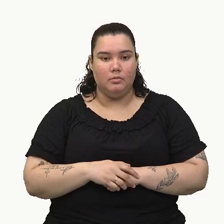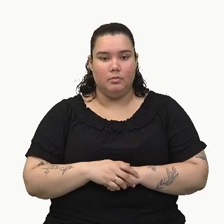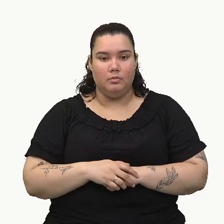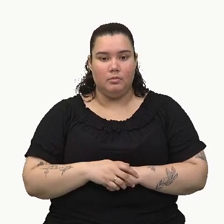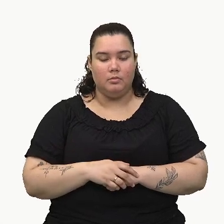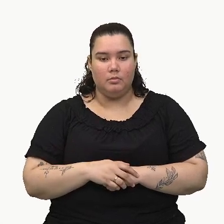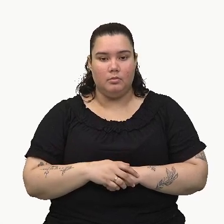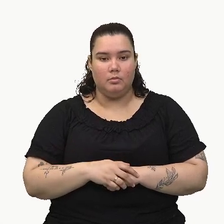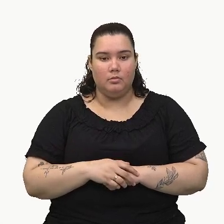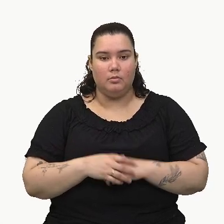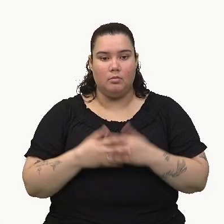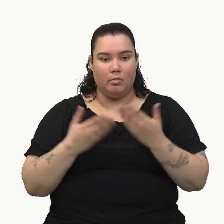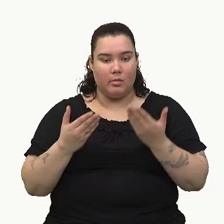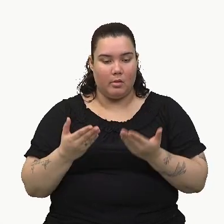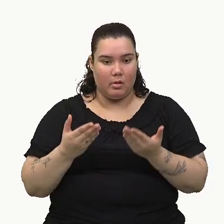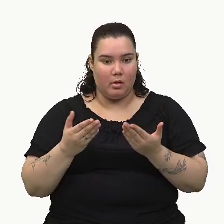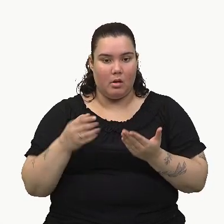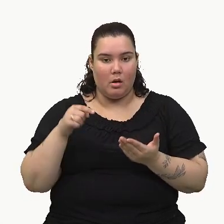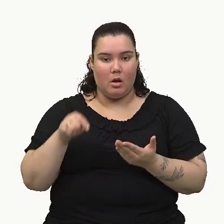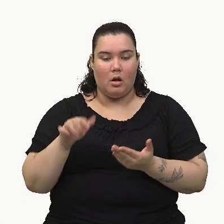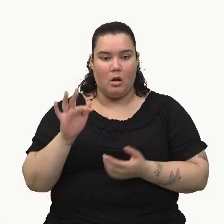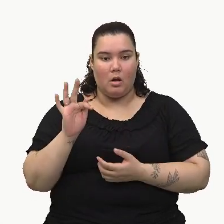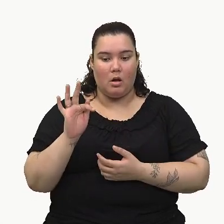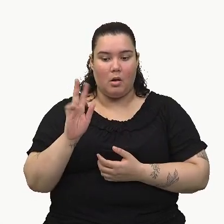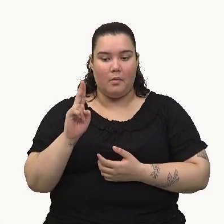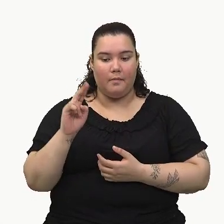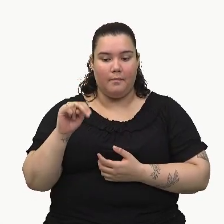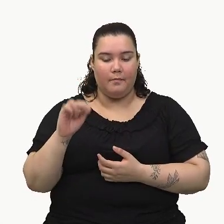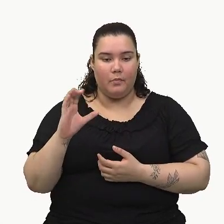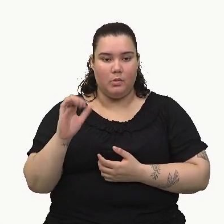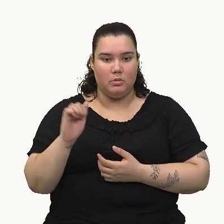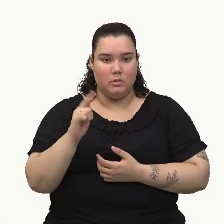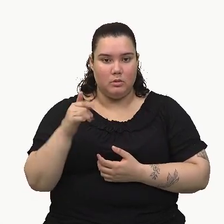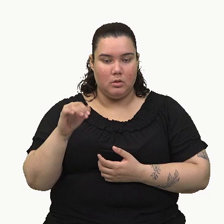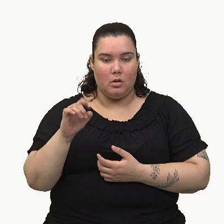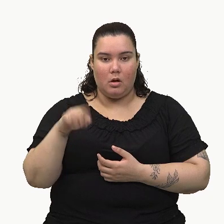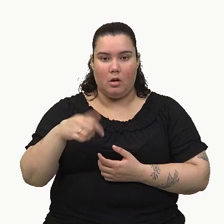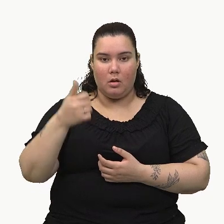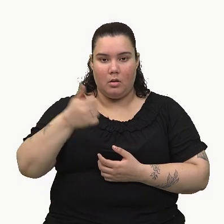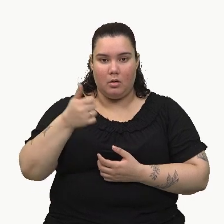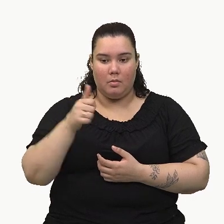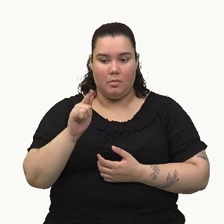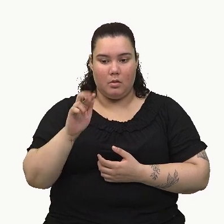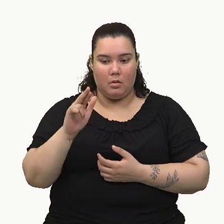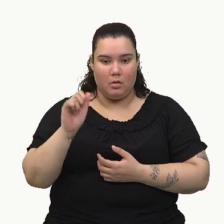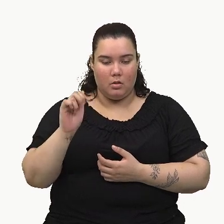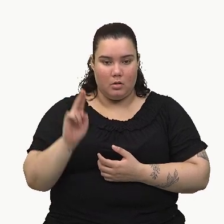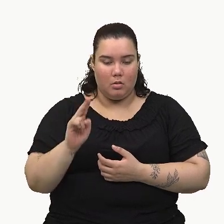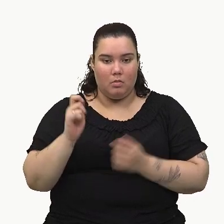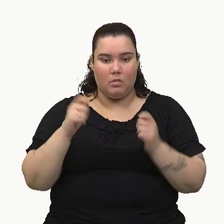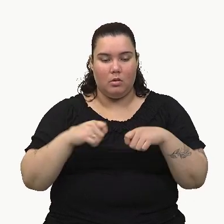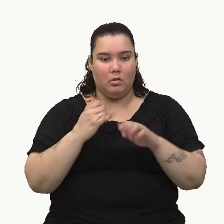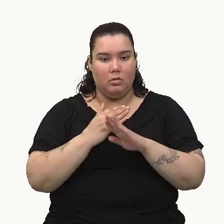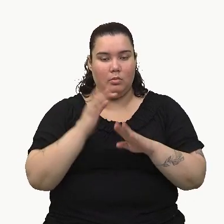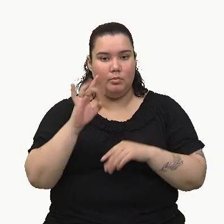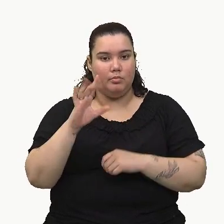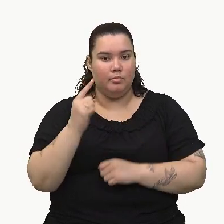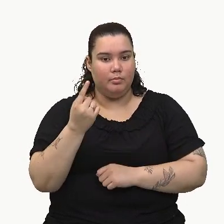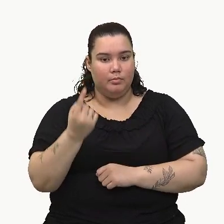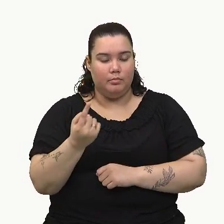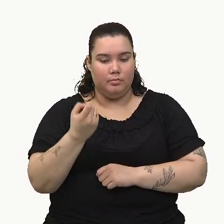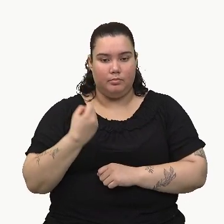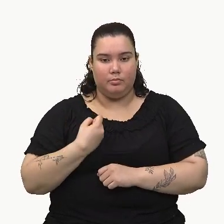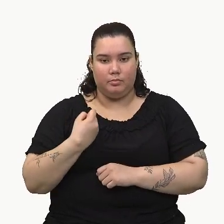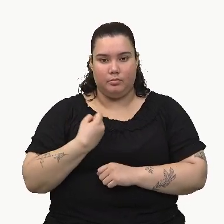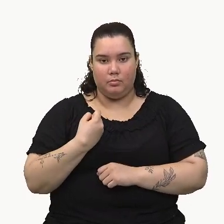Pessoal, quando a função é do primeiro grau, eu só consigo achar um valor numérico, tá? Um